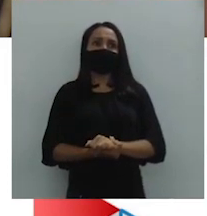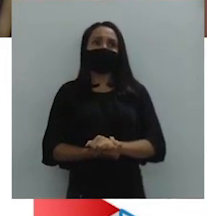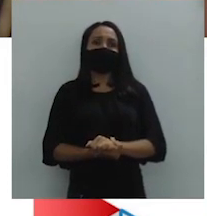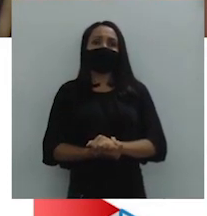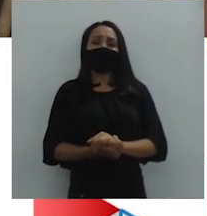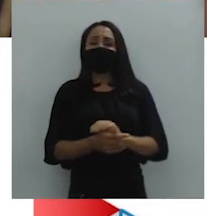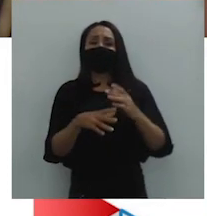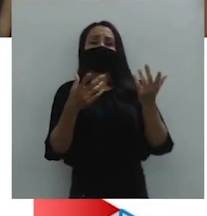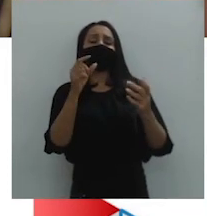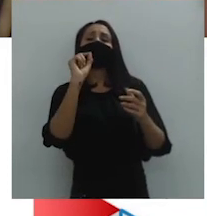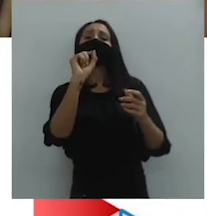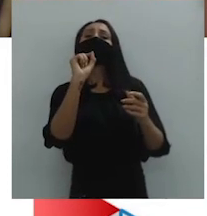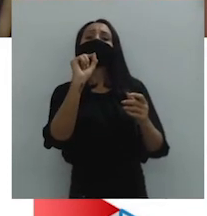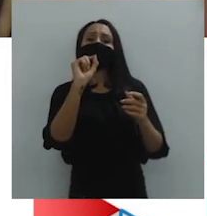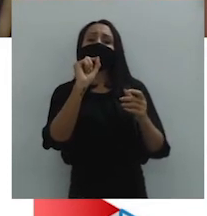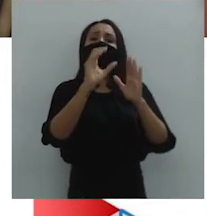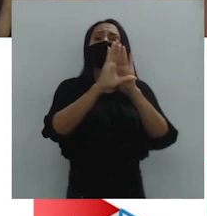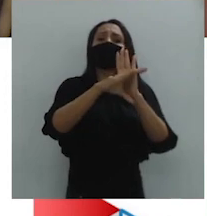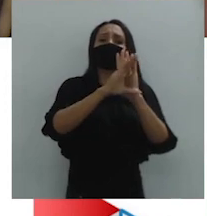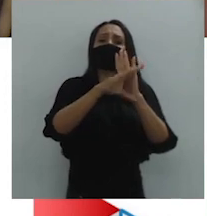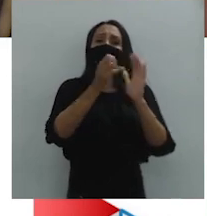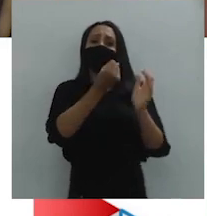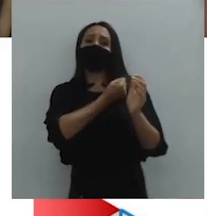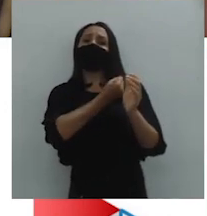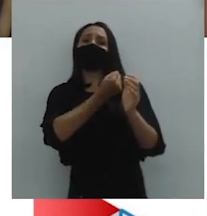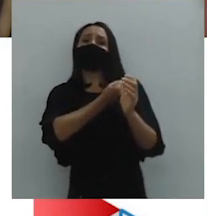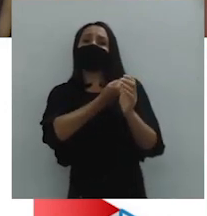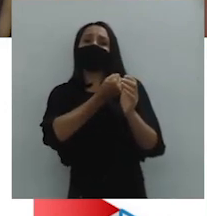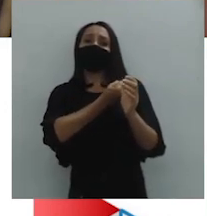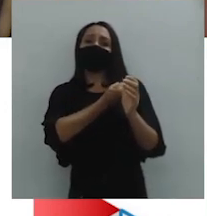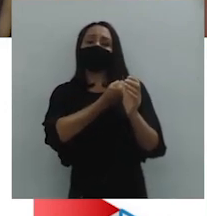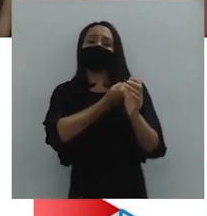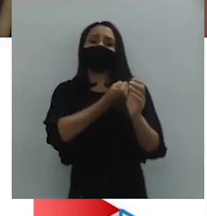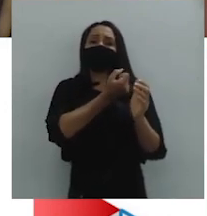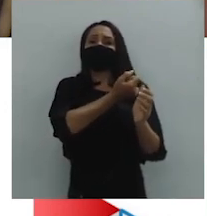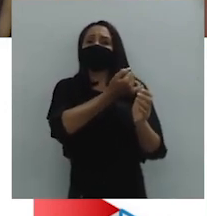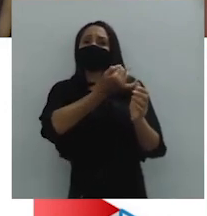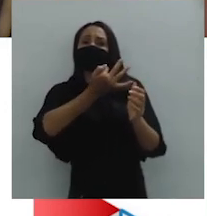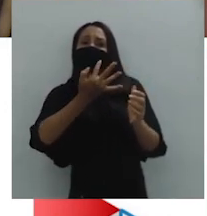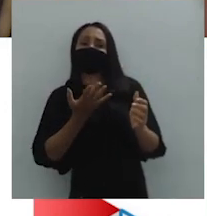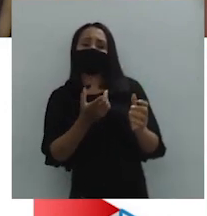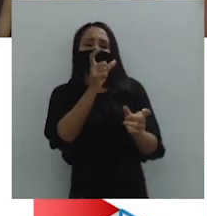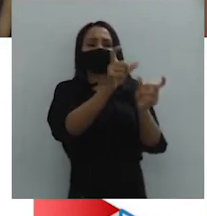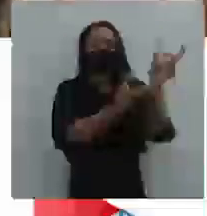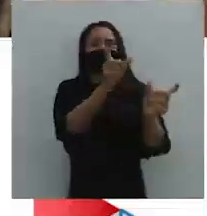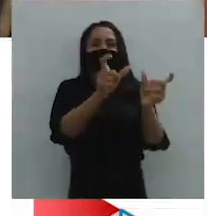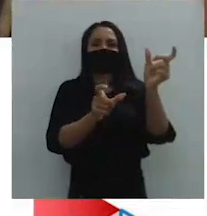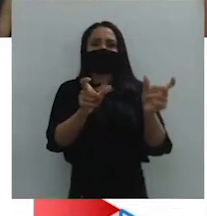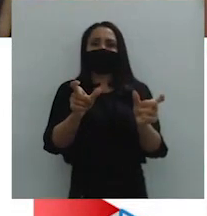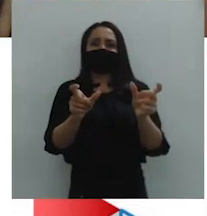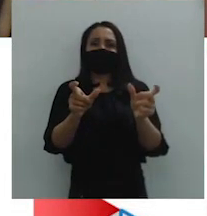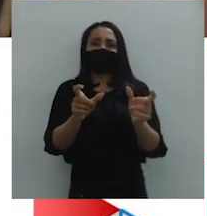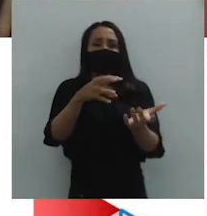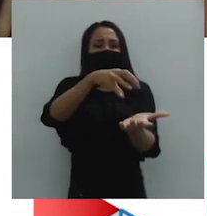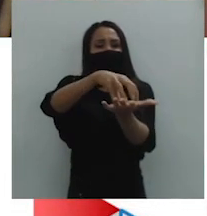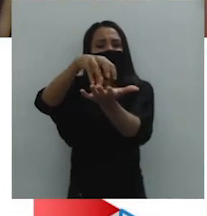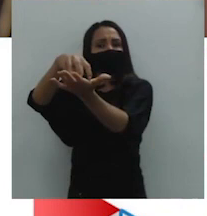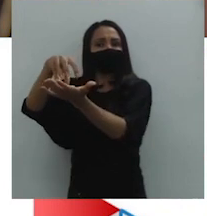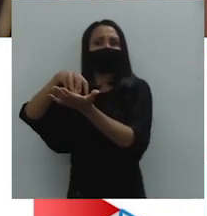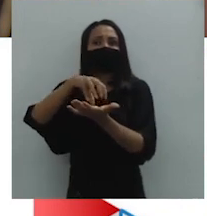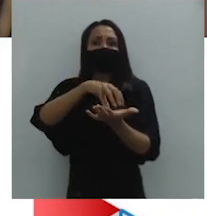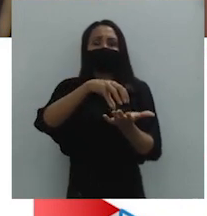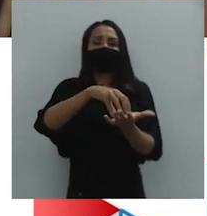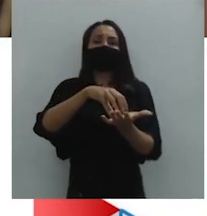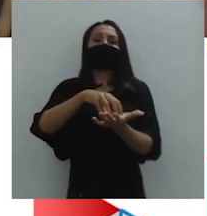é a definição? Que o número de pessoas que habitam num determinado território ou região, né, dessa forma,